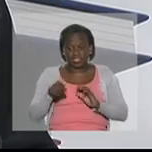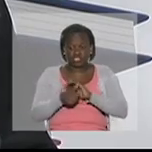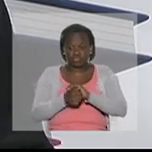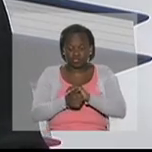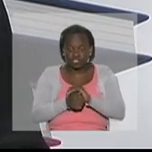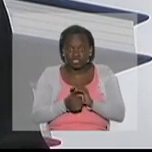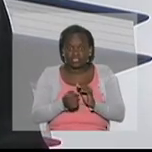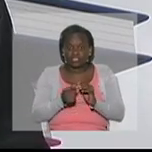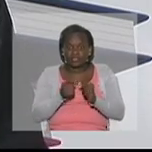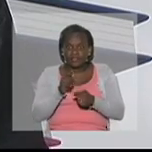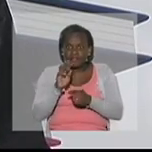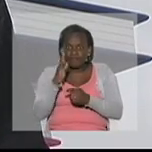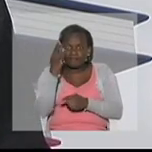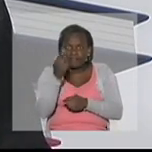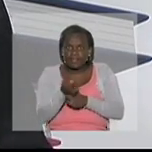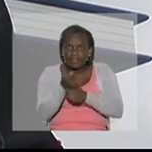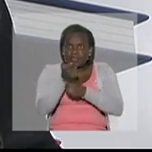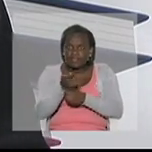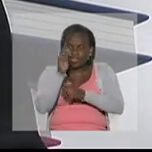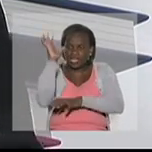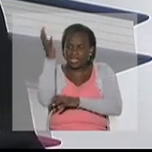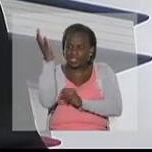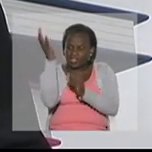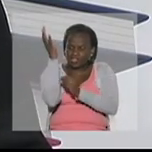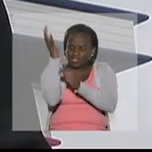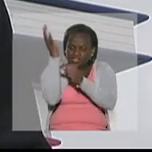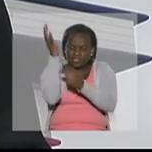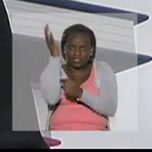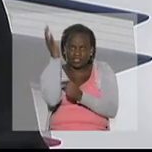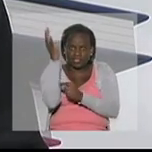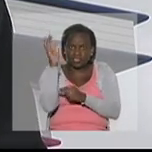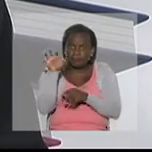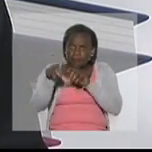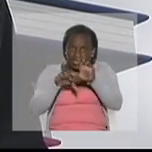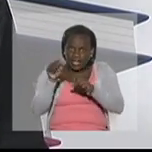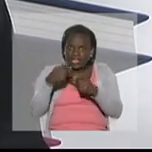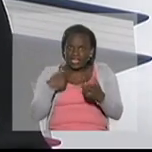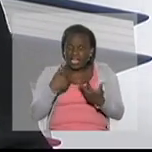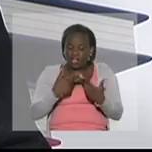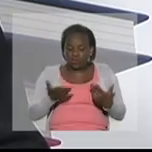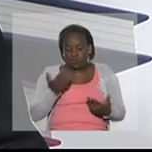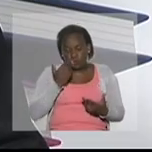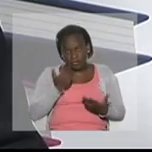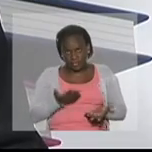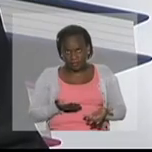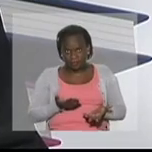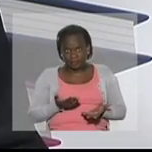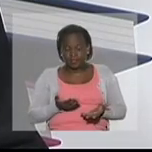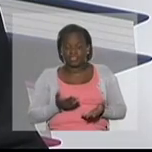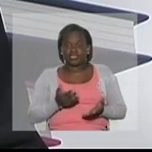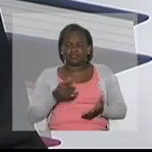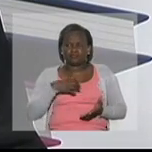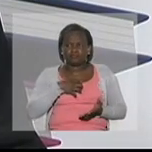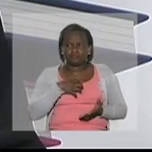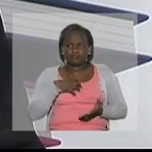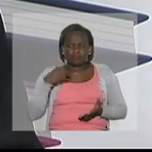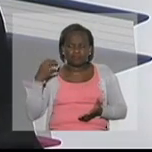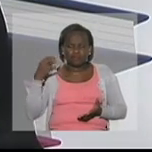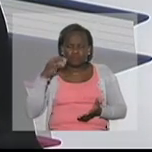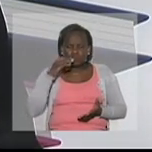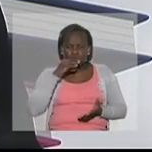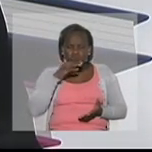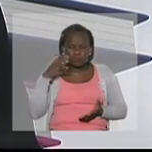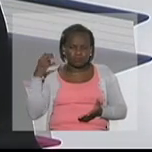o jabuti cutucando com uma vara de bambu uma jabuticabeira para colher alguns frutos para o seu almoço, quando sentiu